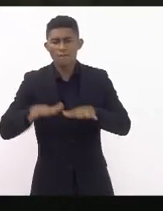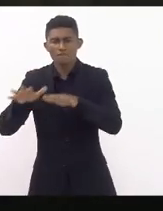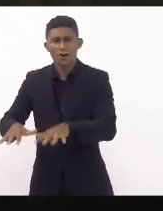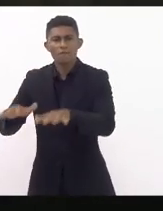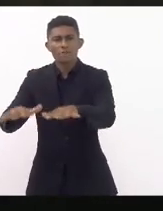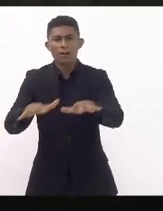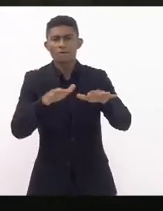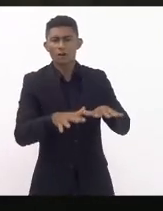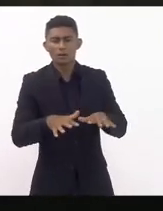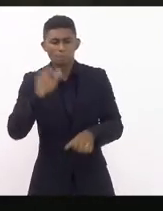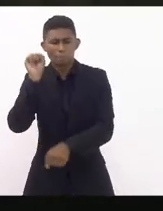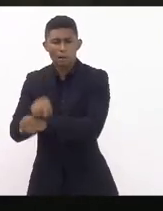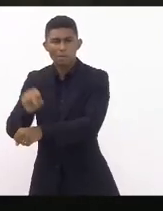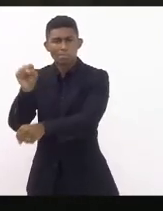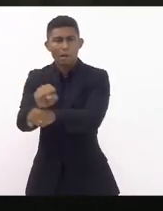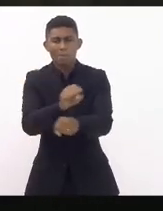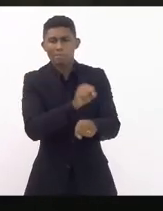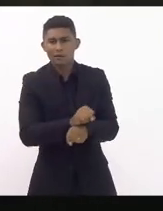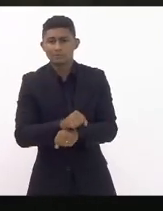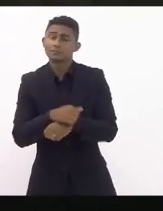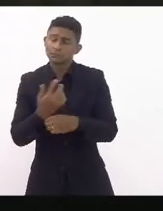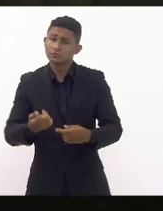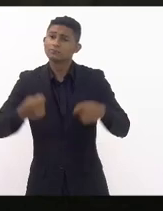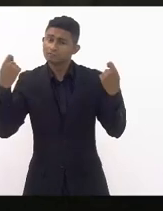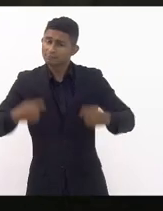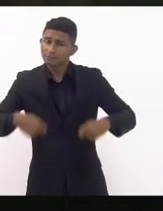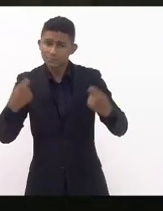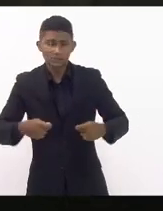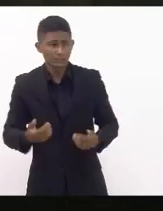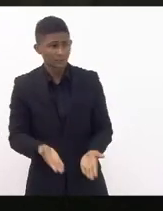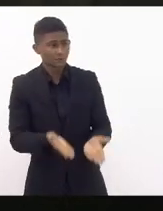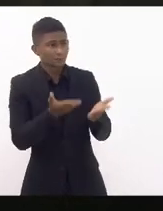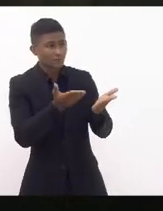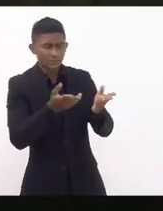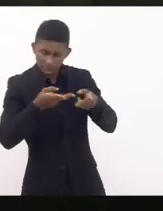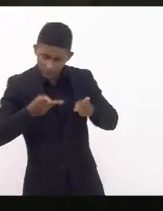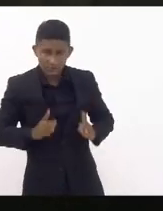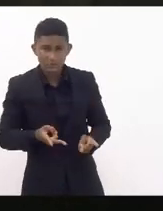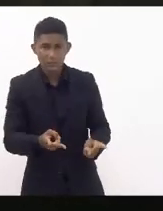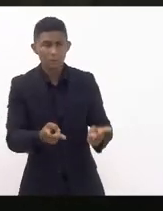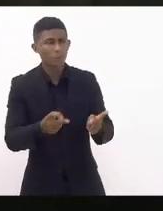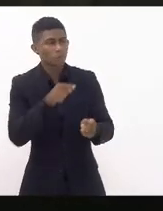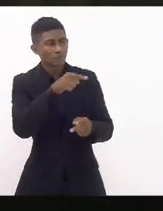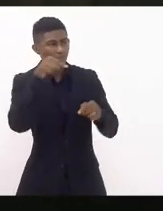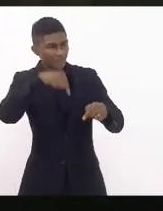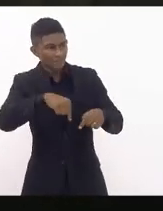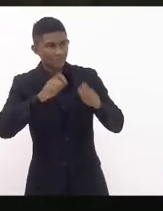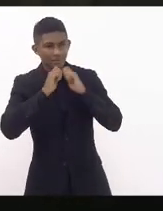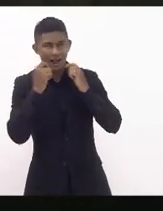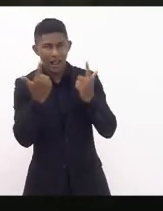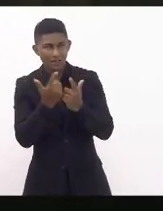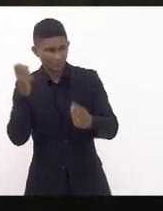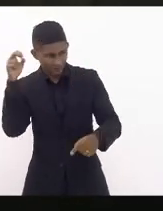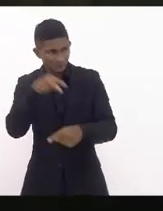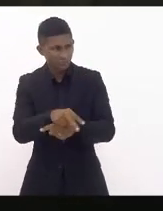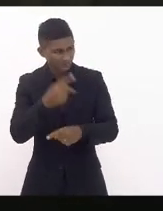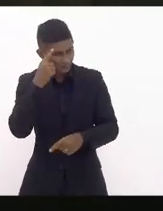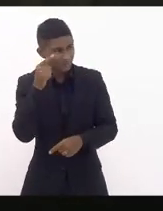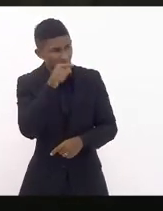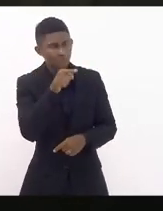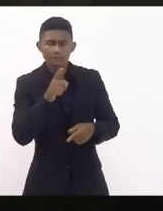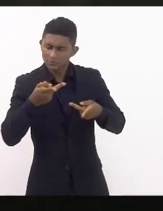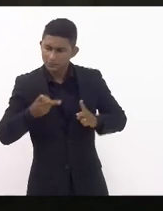necessidade, sim, que Vossa Excelência sempre trouxe, né, desde que entrou nessa casa,